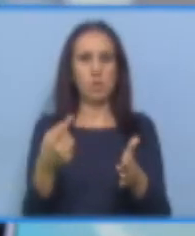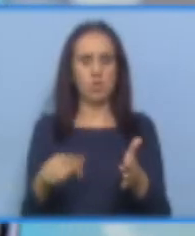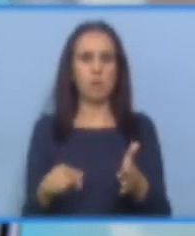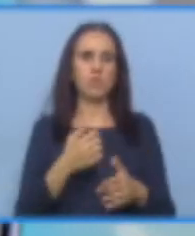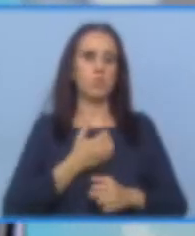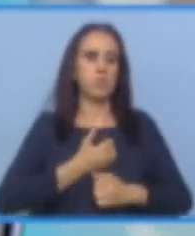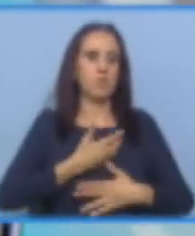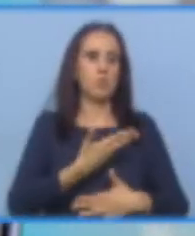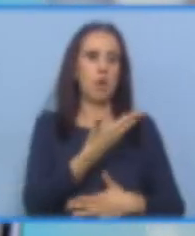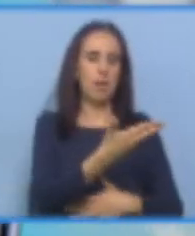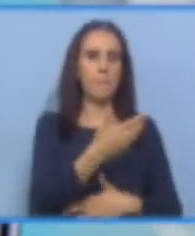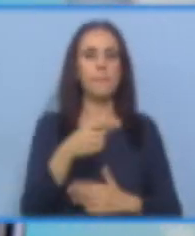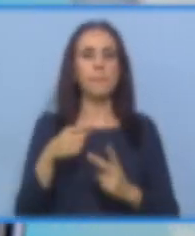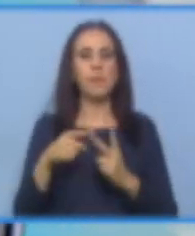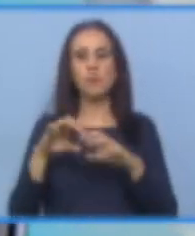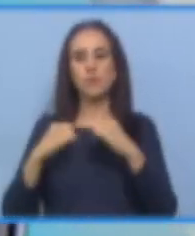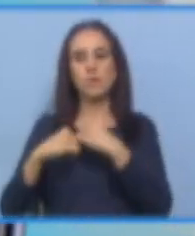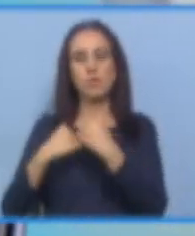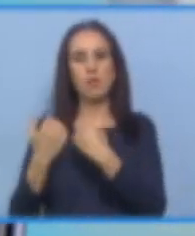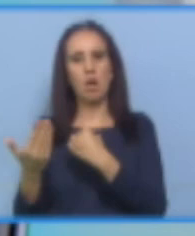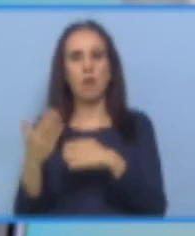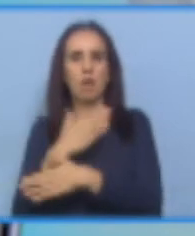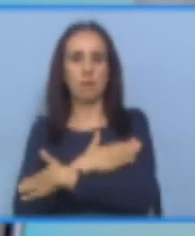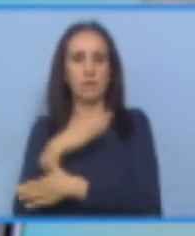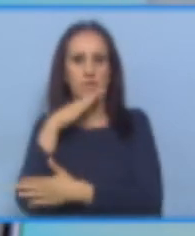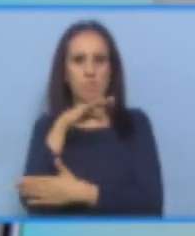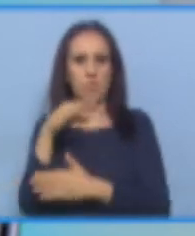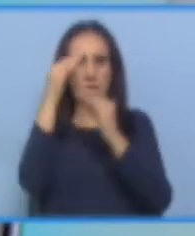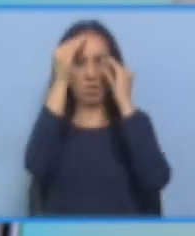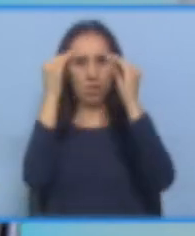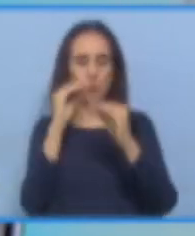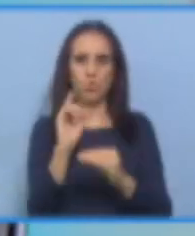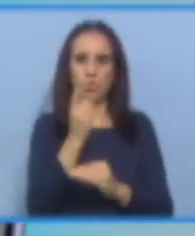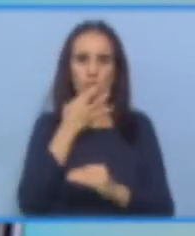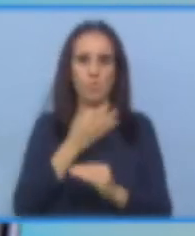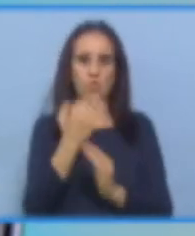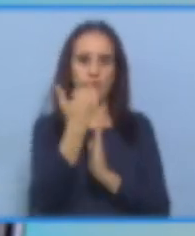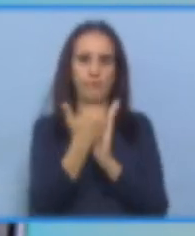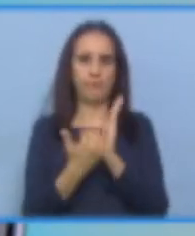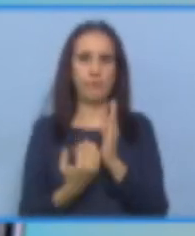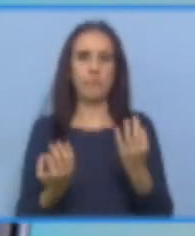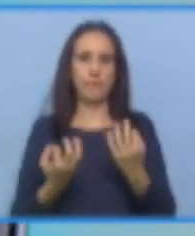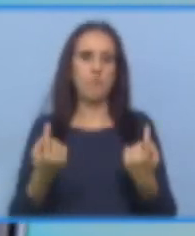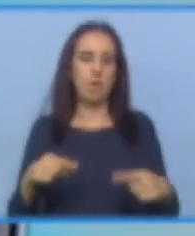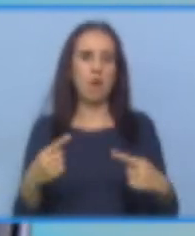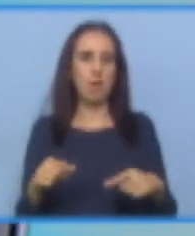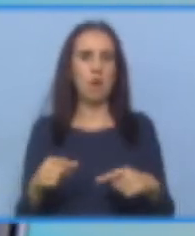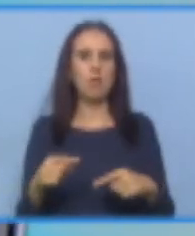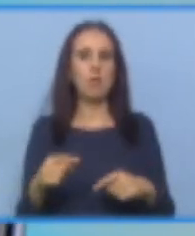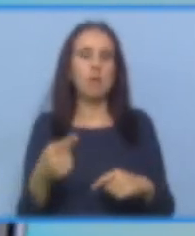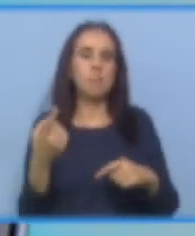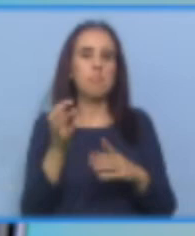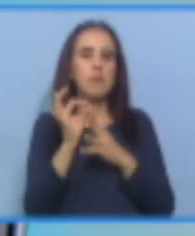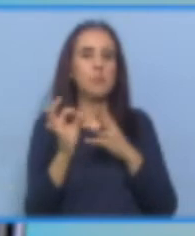faceta profissional, a faceta social, dos amigos, da família. Em todas estas facetas há, de facto, uma série